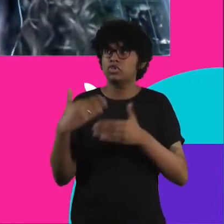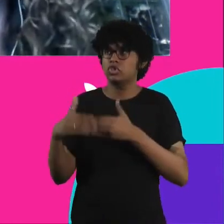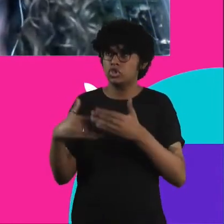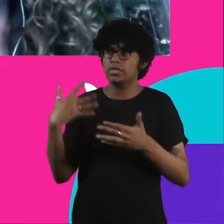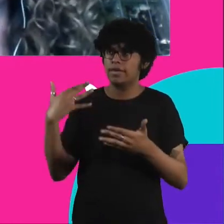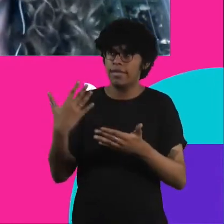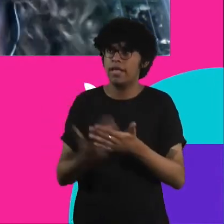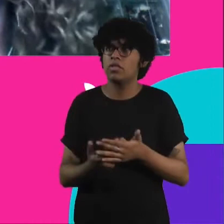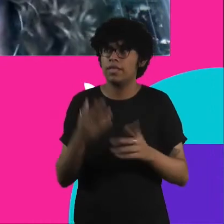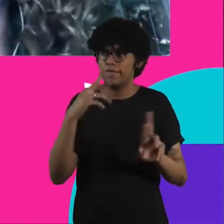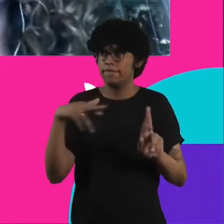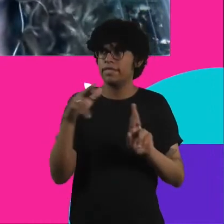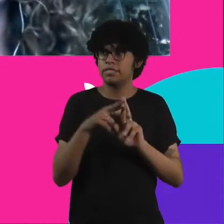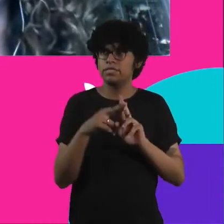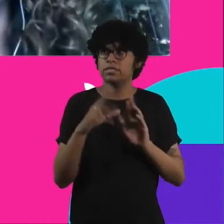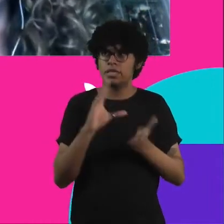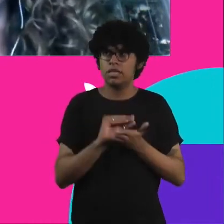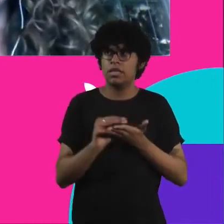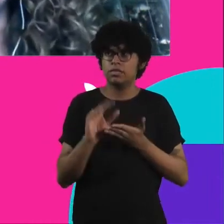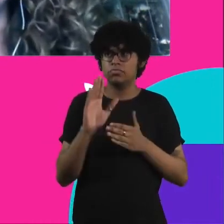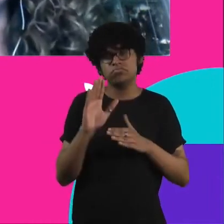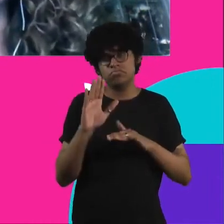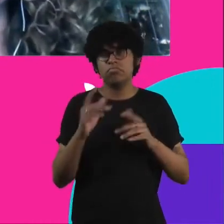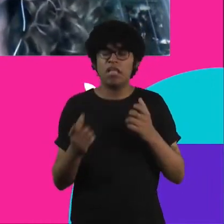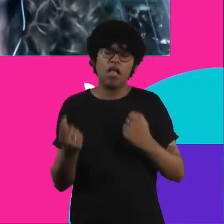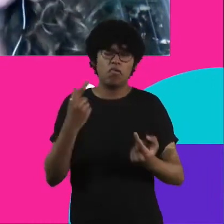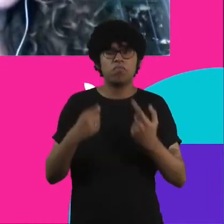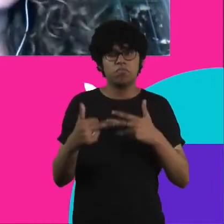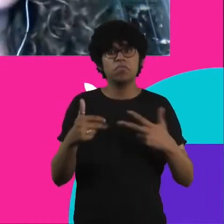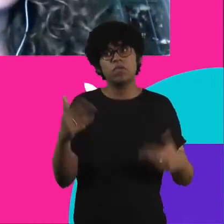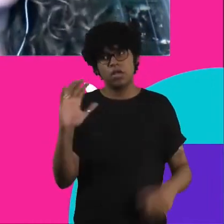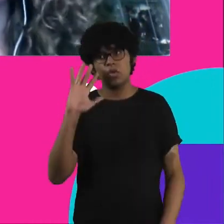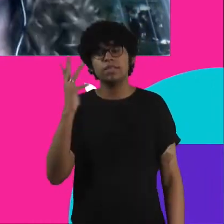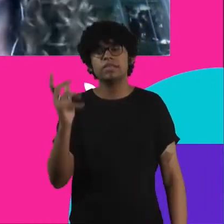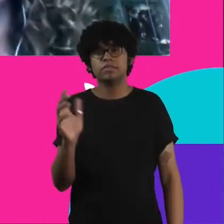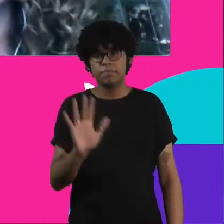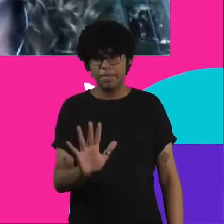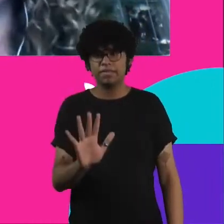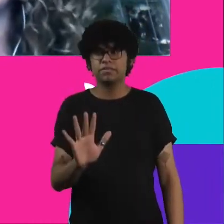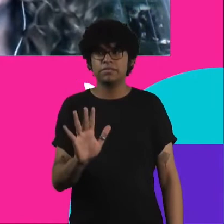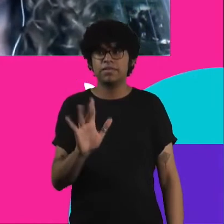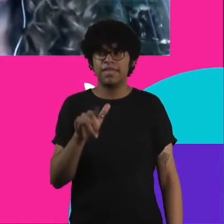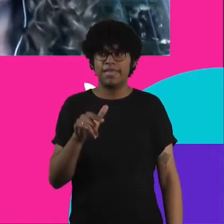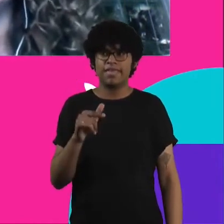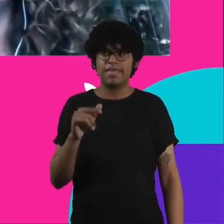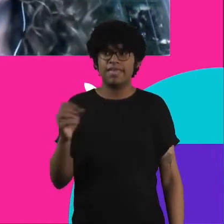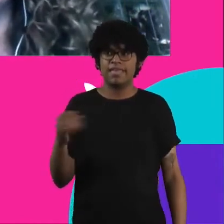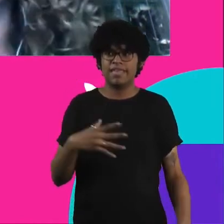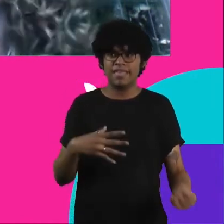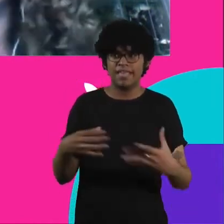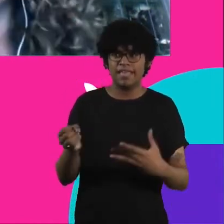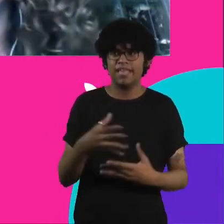de dados. Algumas coisas já estão acontecendo. Mas quanto assim que esse tipo de iniciativa, né,